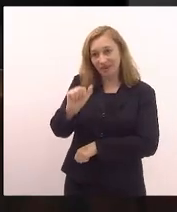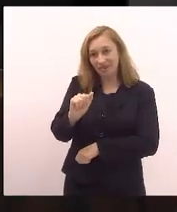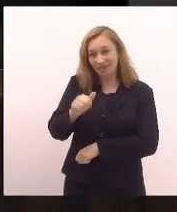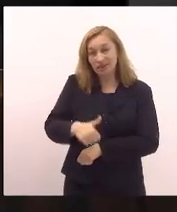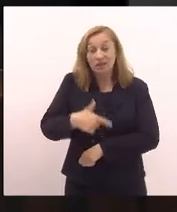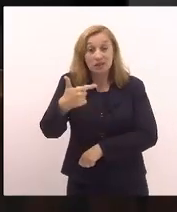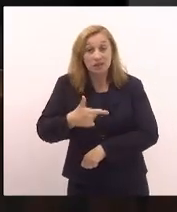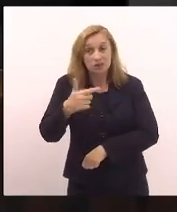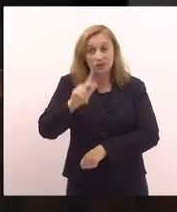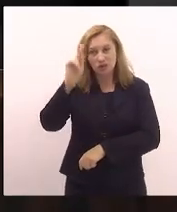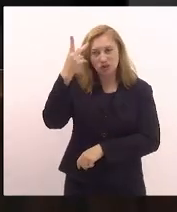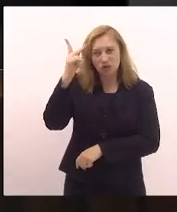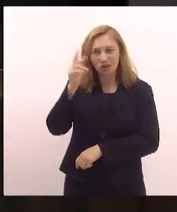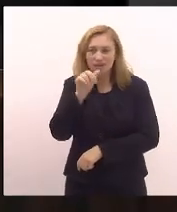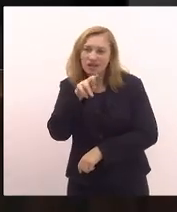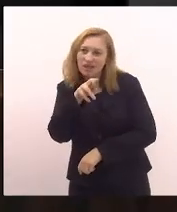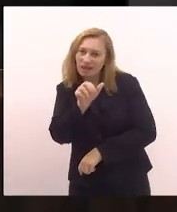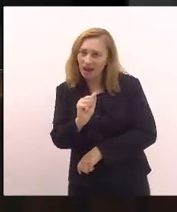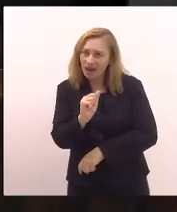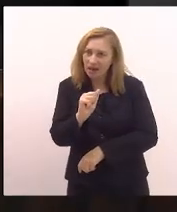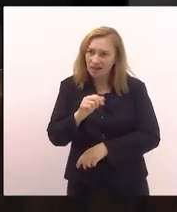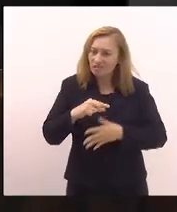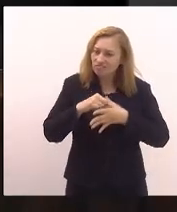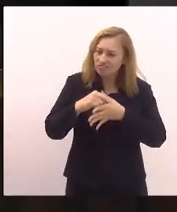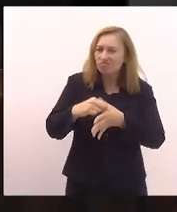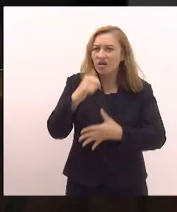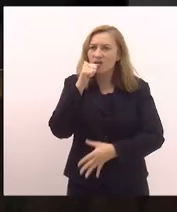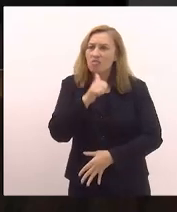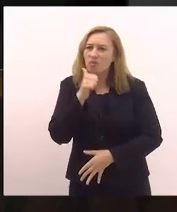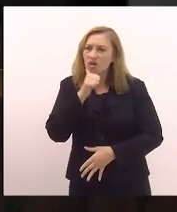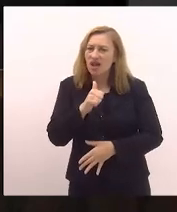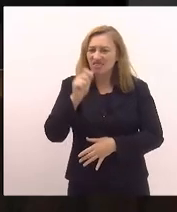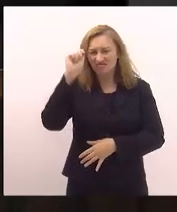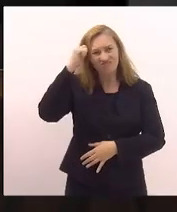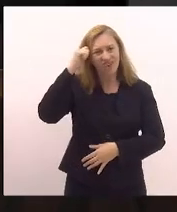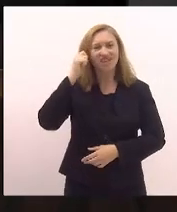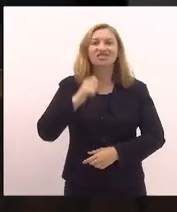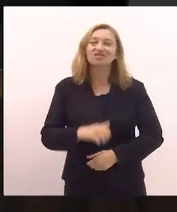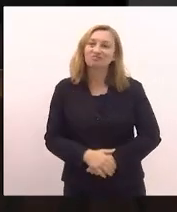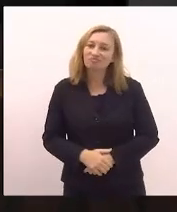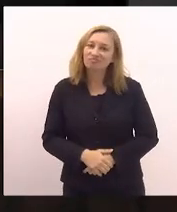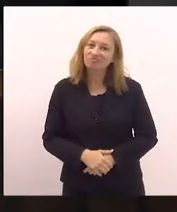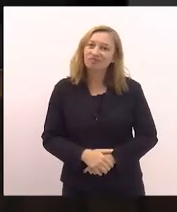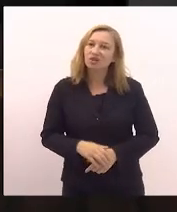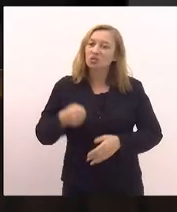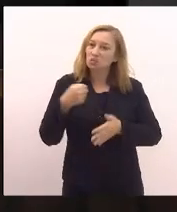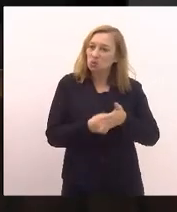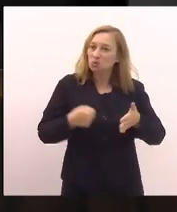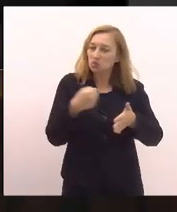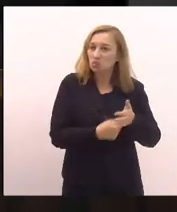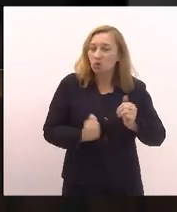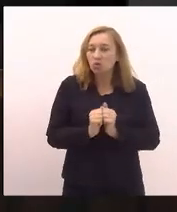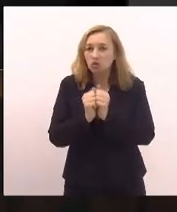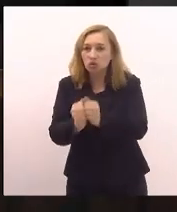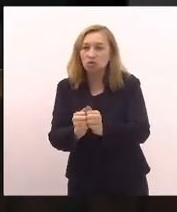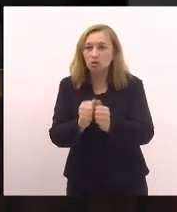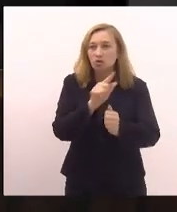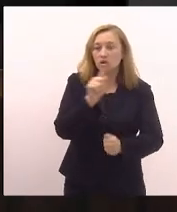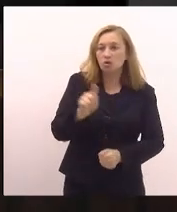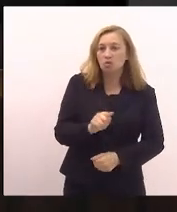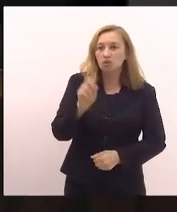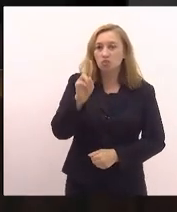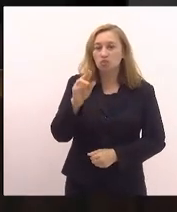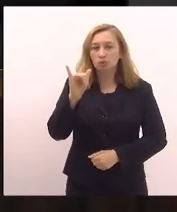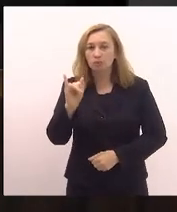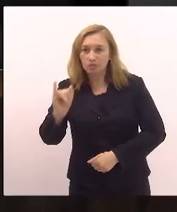Segundo a história, Dandara foi uma das grandes lideranças femininas negras que lutou junto com o Zumbi dos Palmares